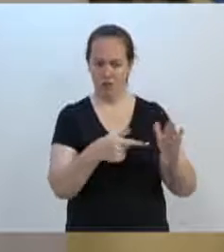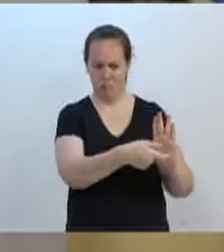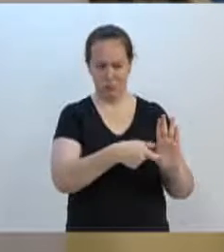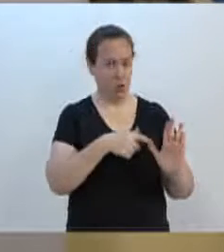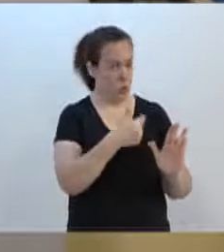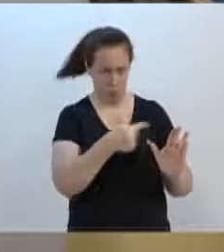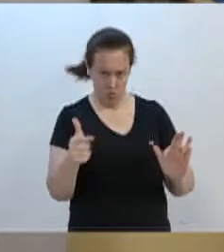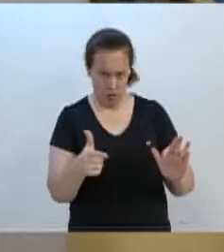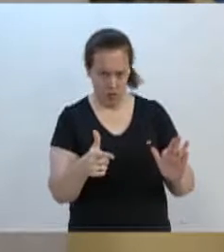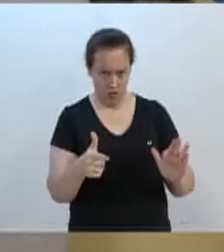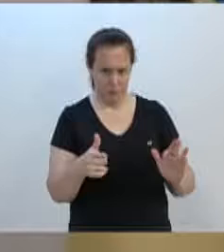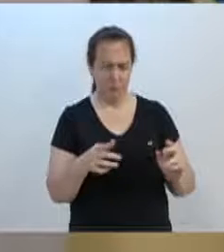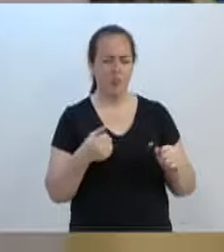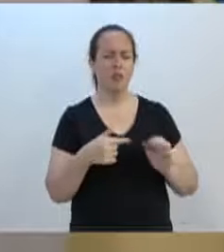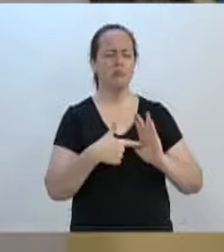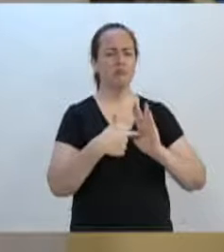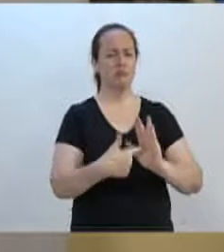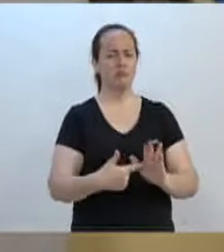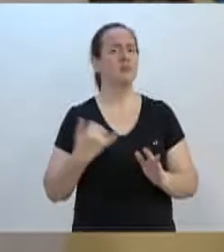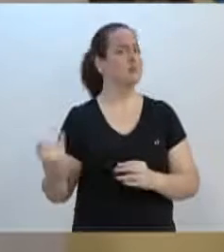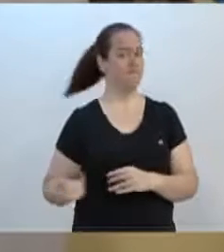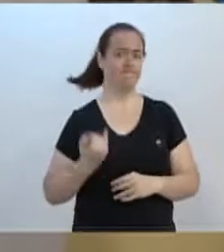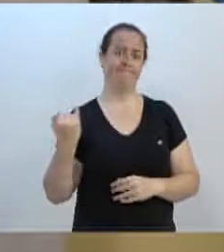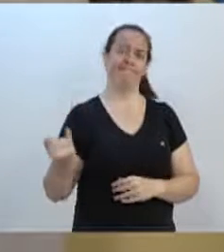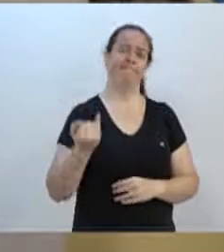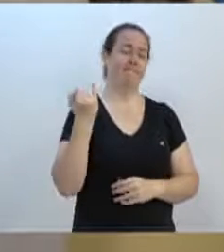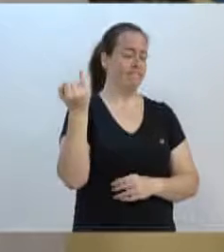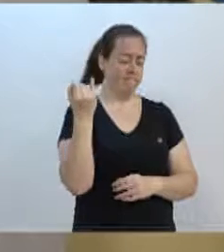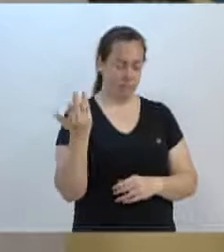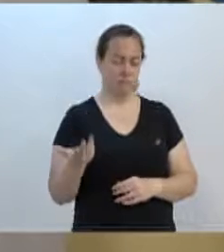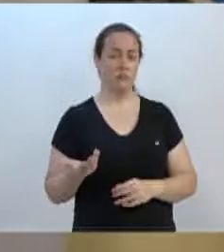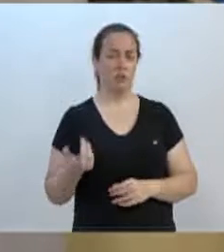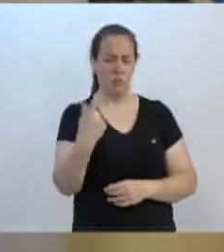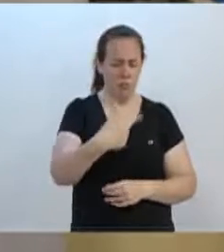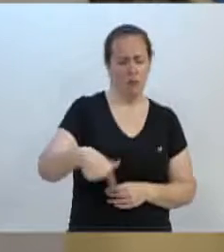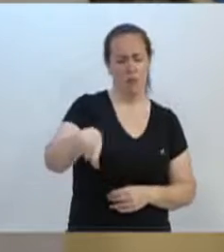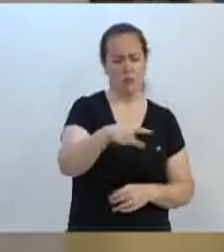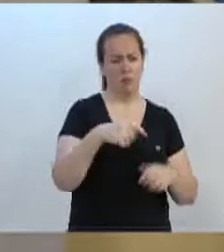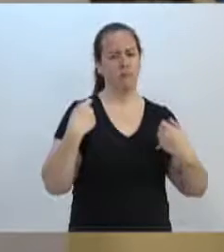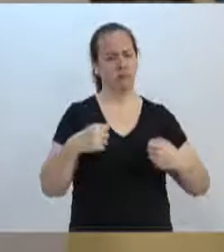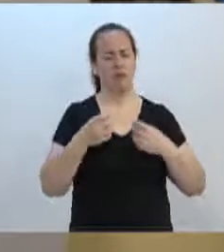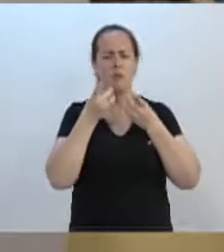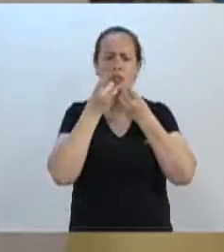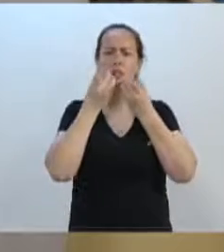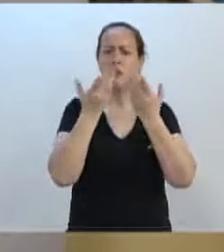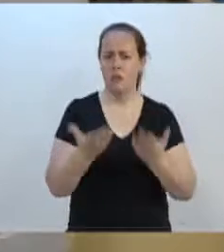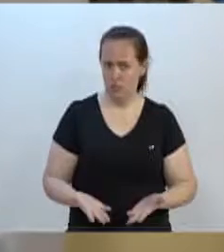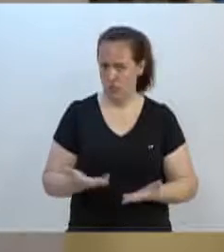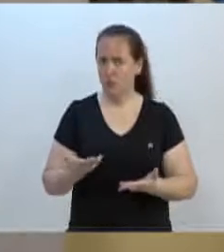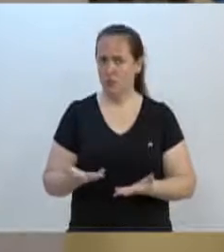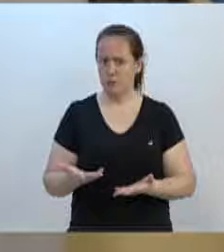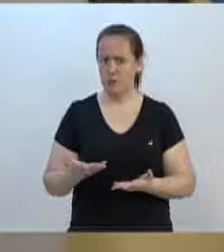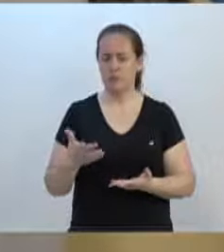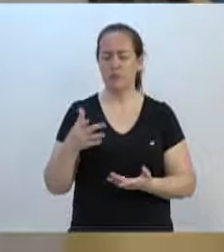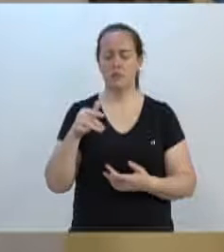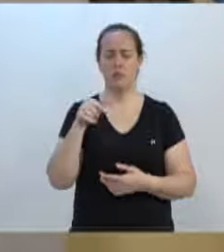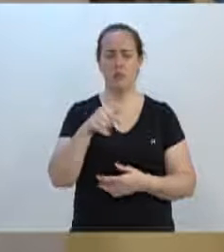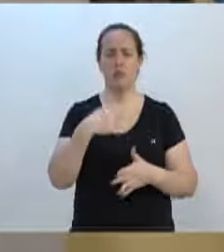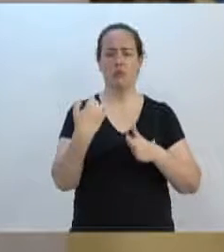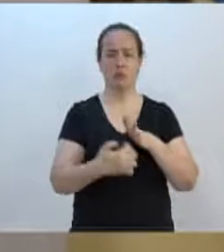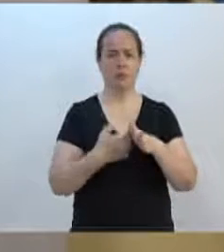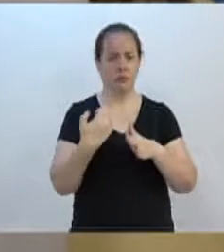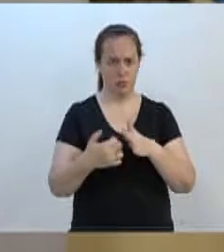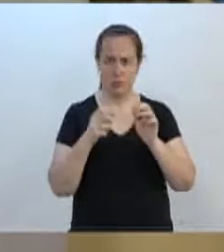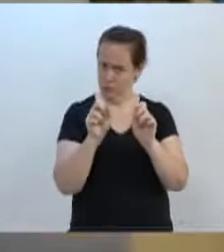é uma sinalização importante, vocês precisam denunciar essa